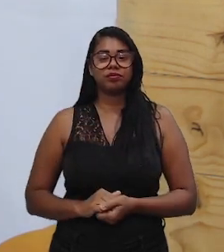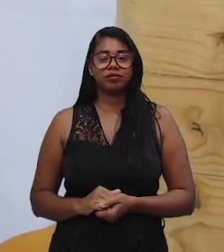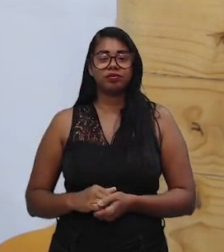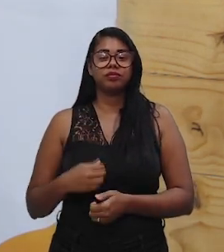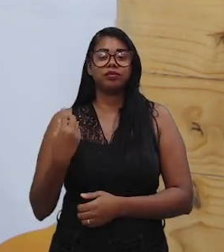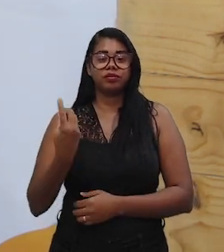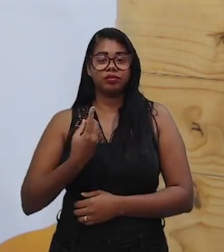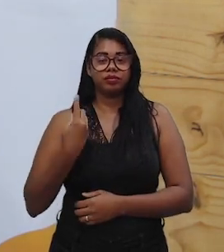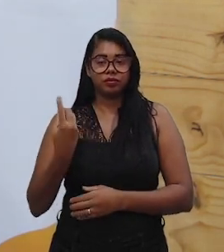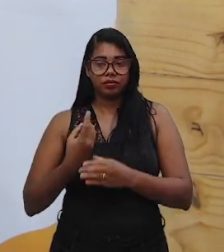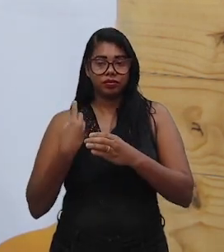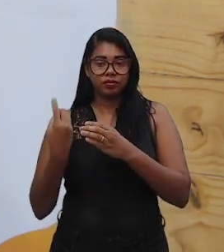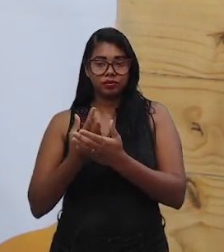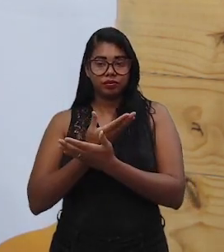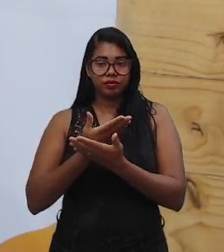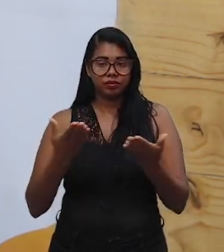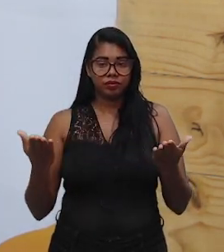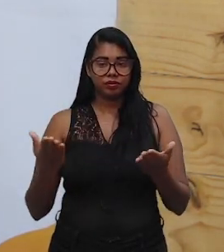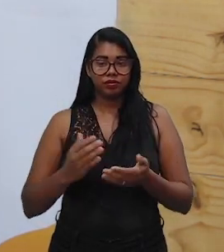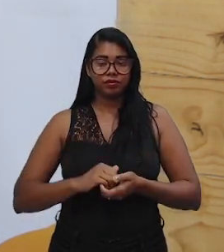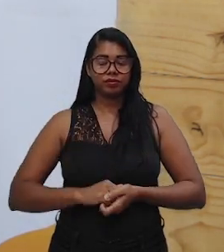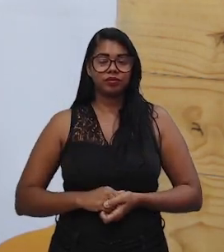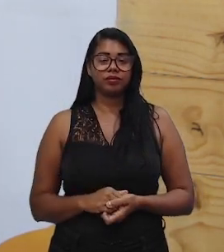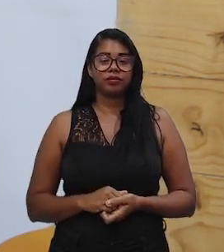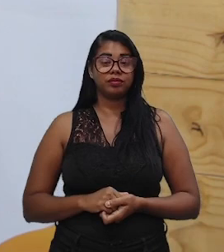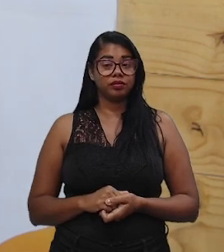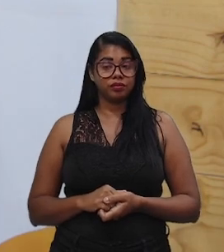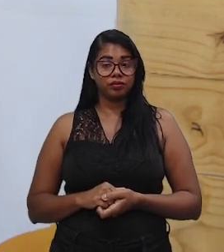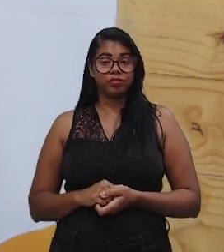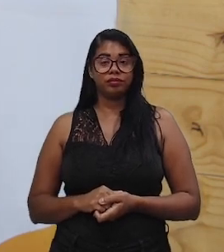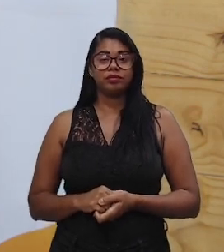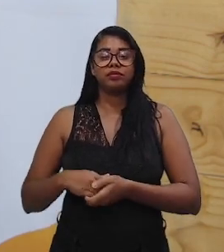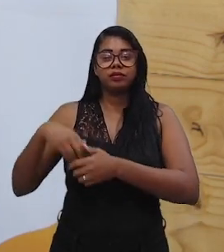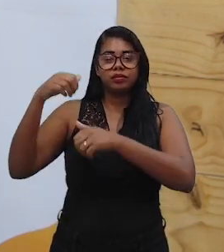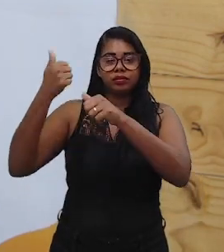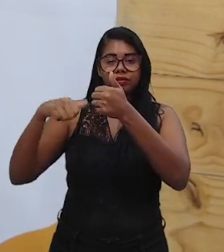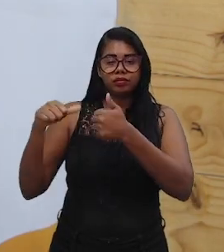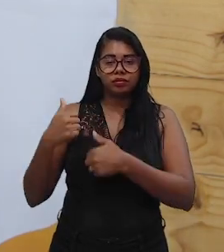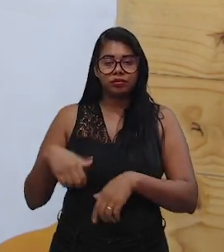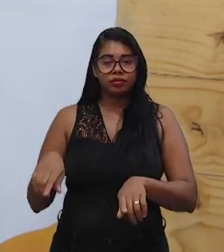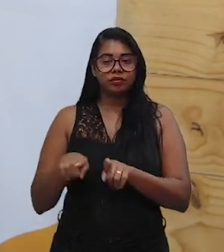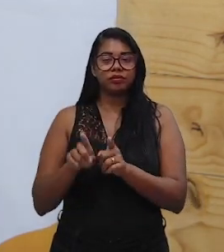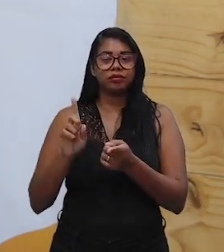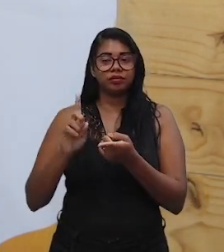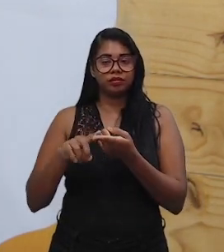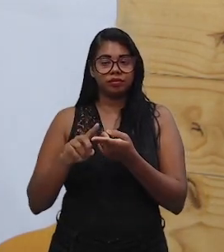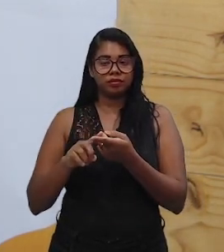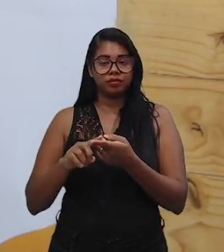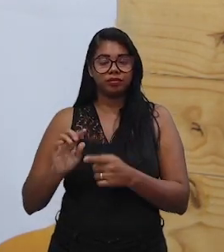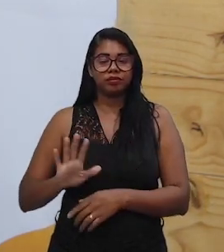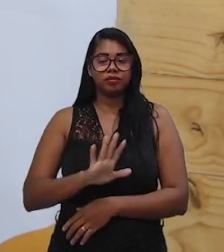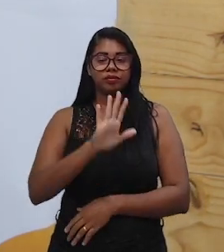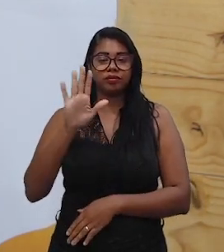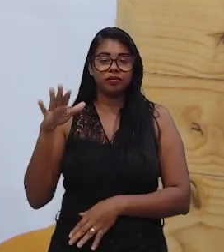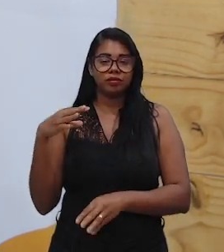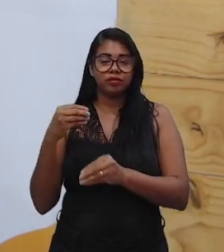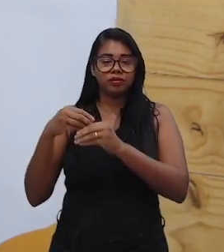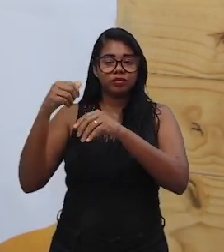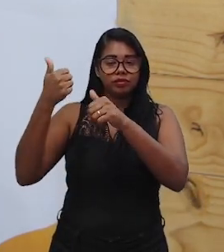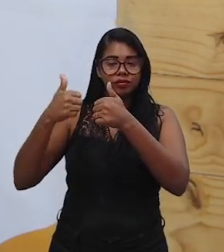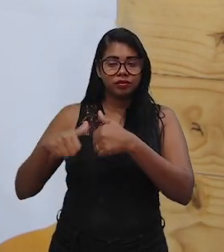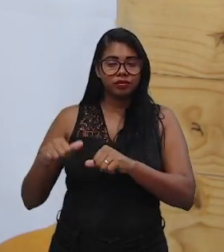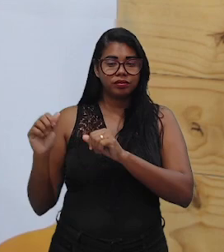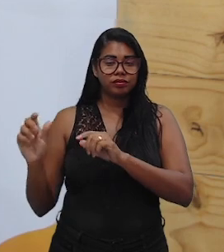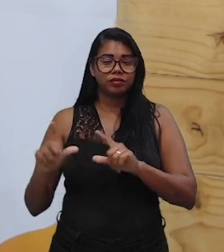indivíduo. A gente vai falar de você. Vamos pegar esta análise SWOT que analisa um cenário e que tal a gente colocar